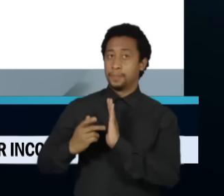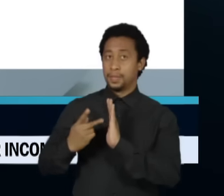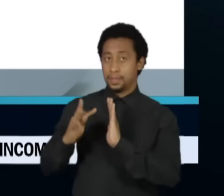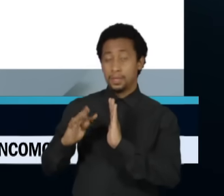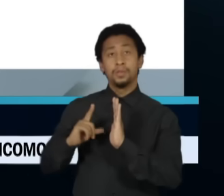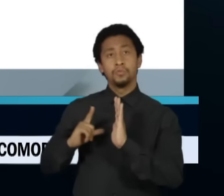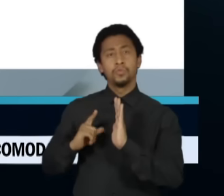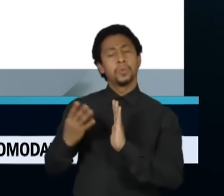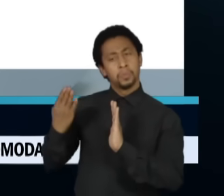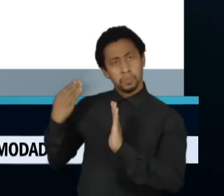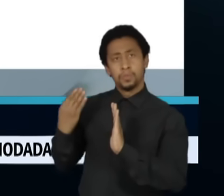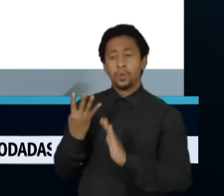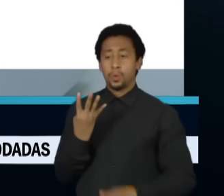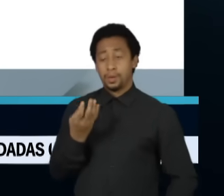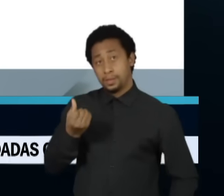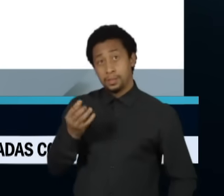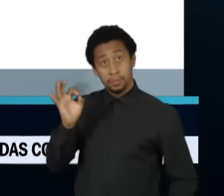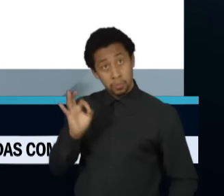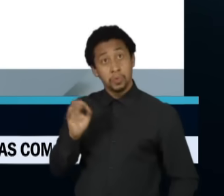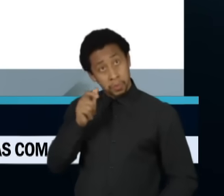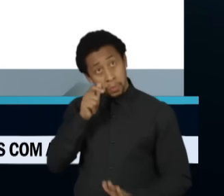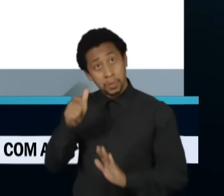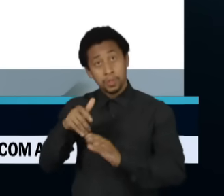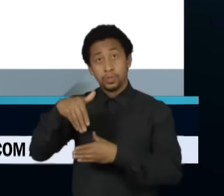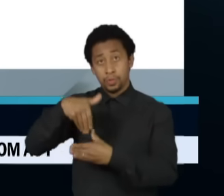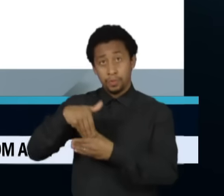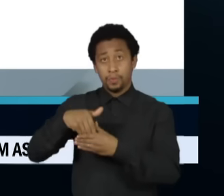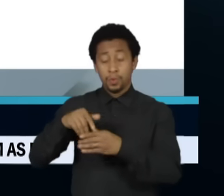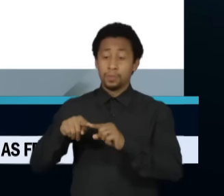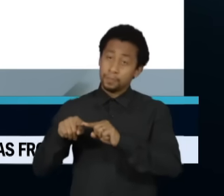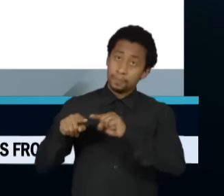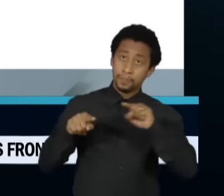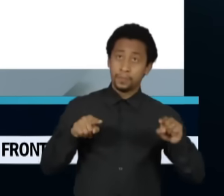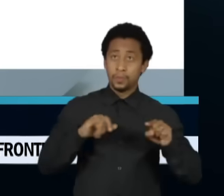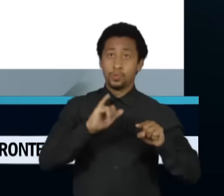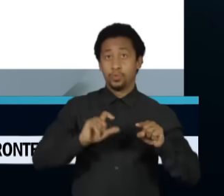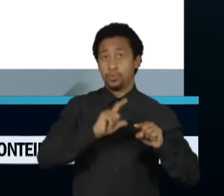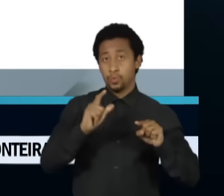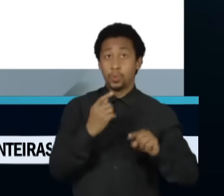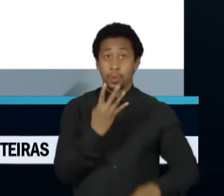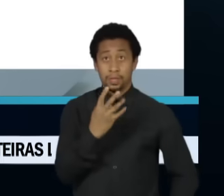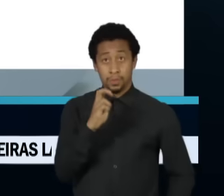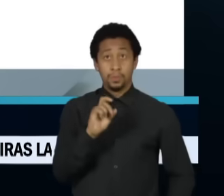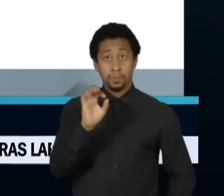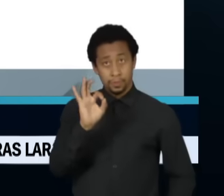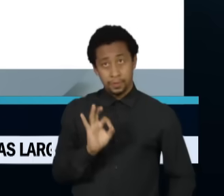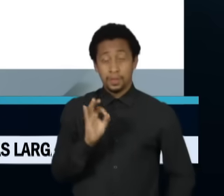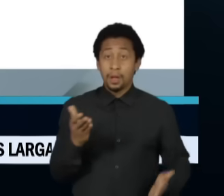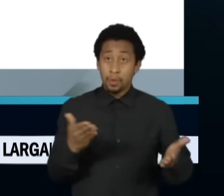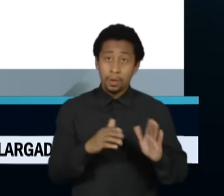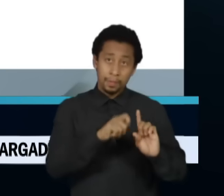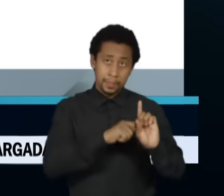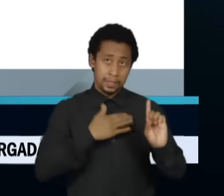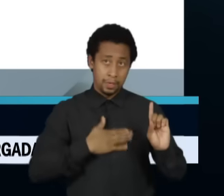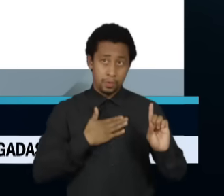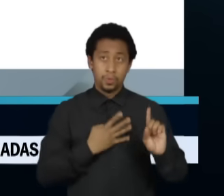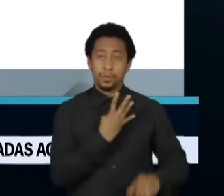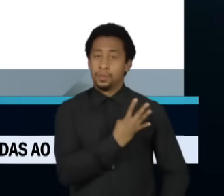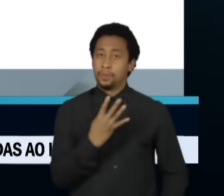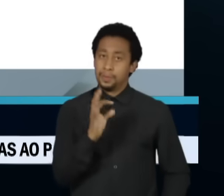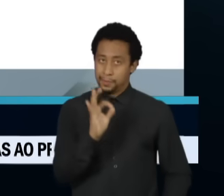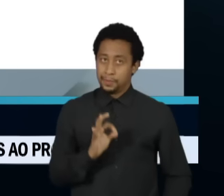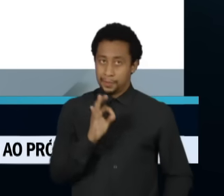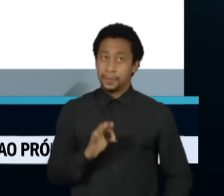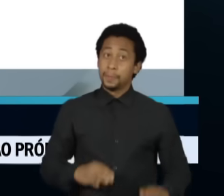46%. das intenções de voto. No mês seguinte foi a 45 e agora 44%. O presidente